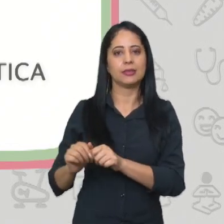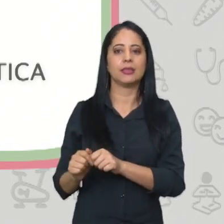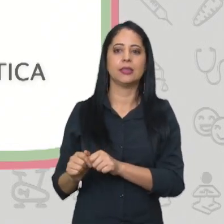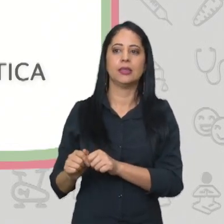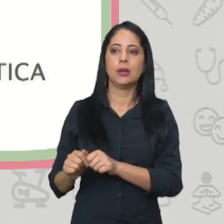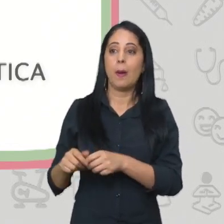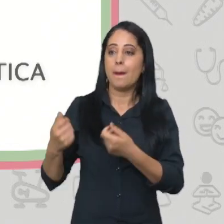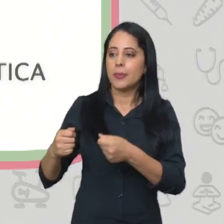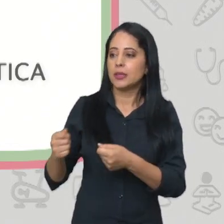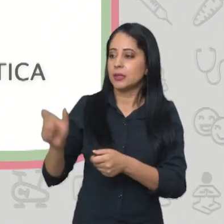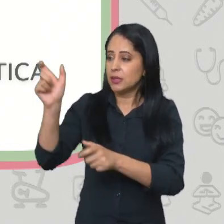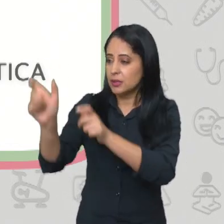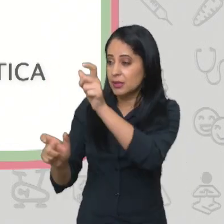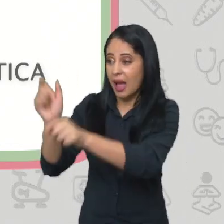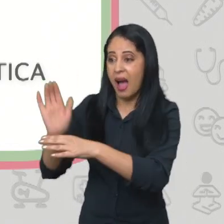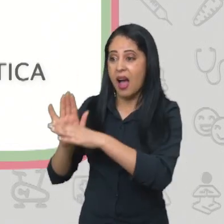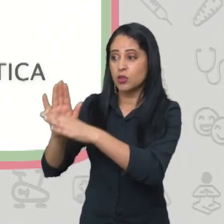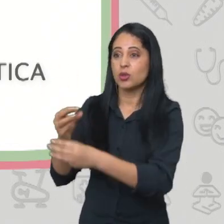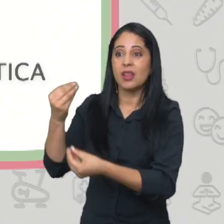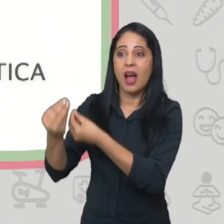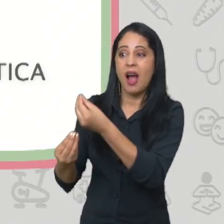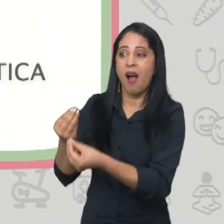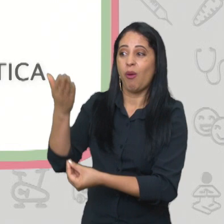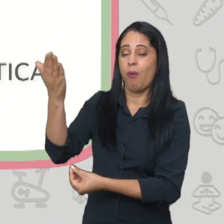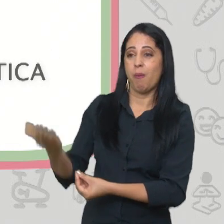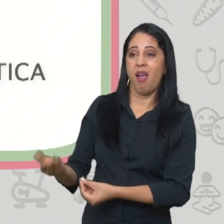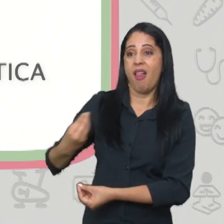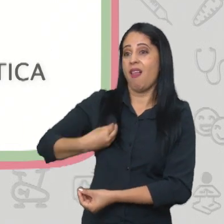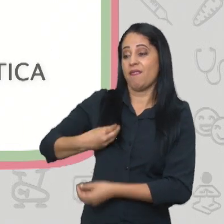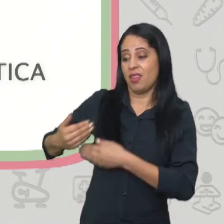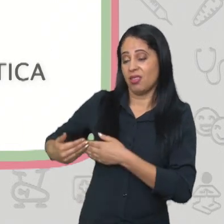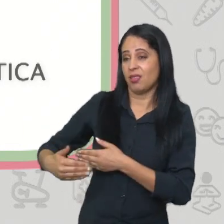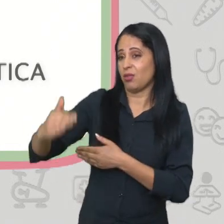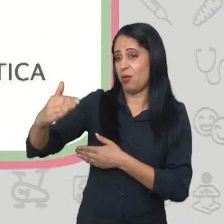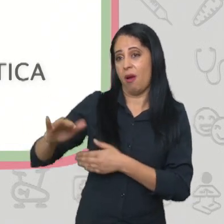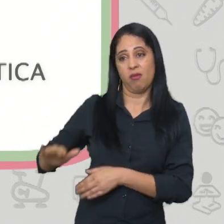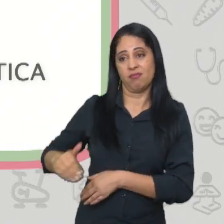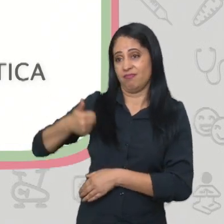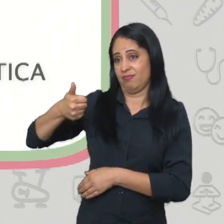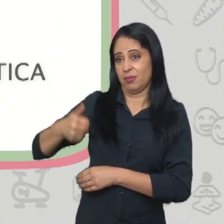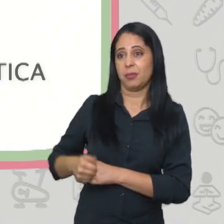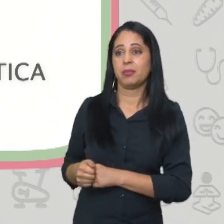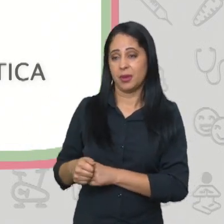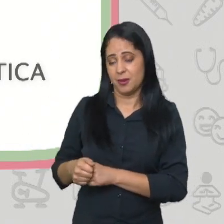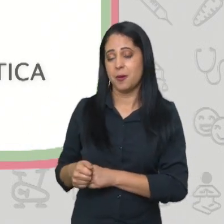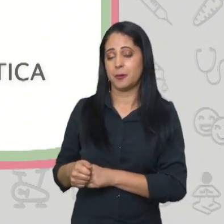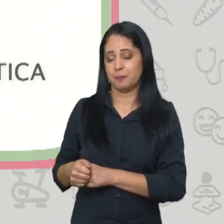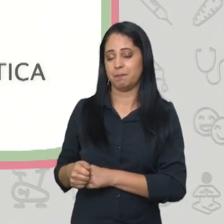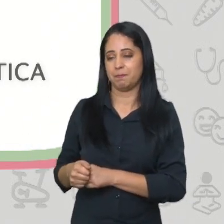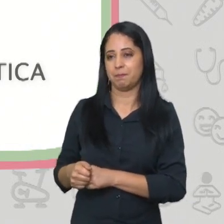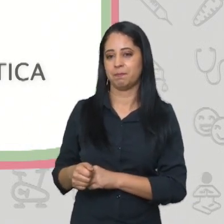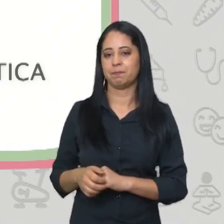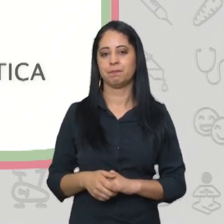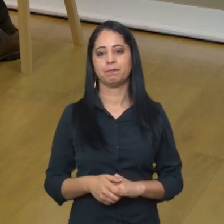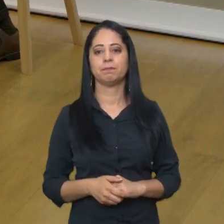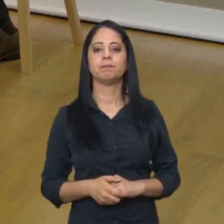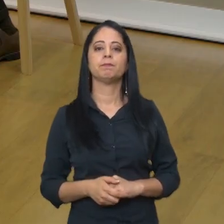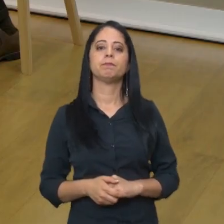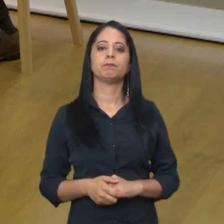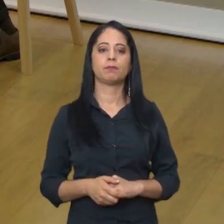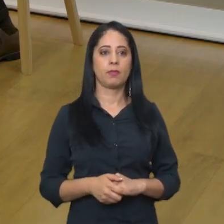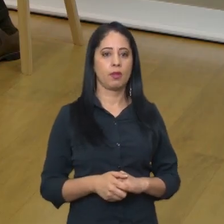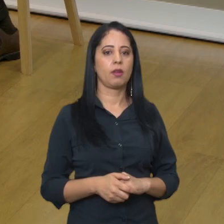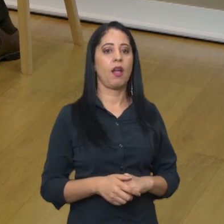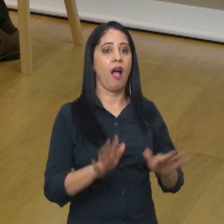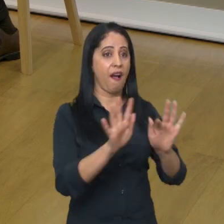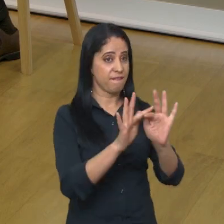achar jeitos da pessoa continuar vivendo plenamente, com uma qualidade de vida, apesar de um quadro demencial se instalando. Sim. E